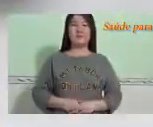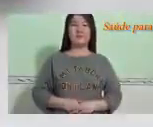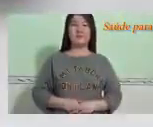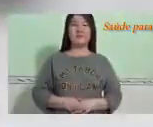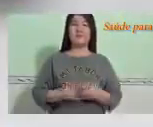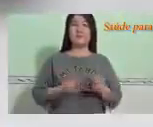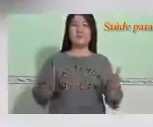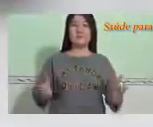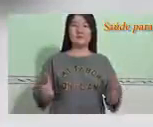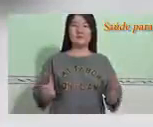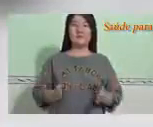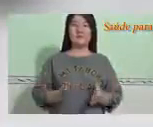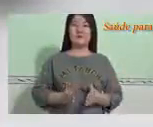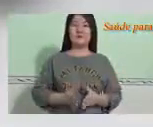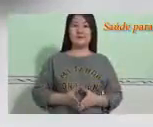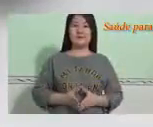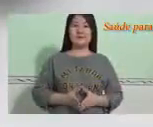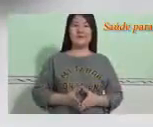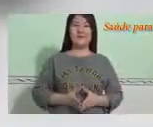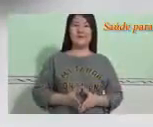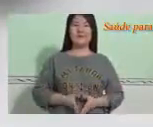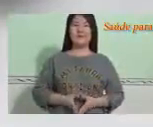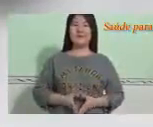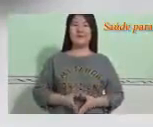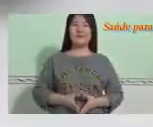9.MANTEROCONFORTOIAROPA para dormir deve ser confortável.